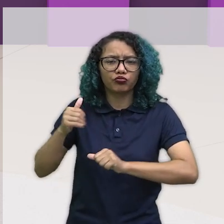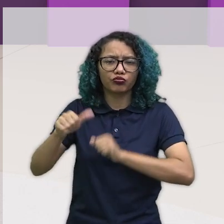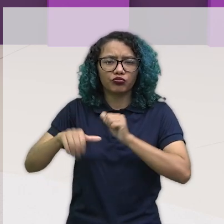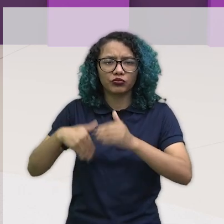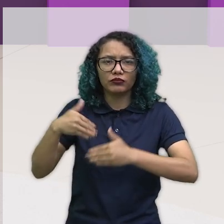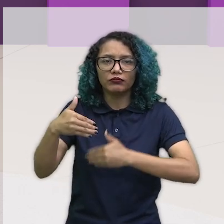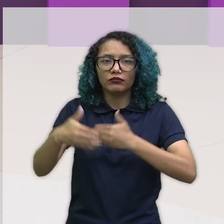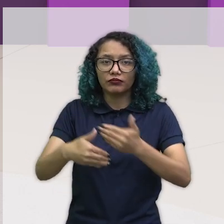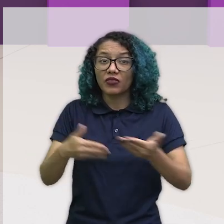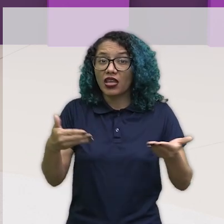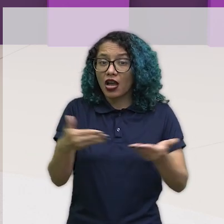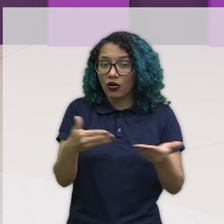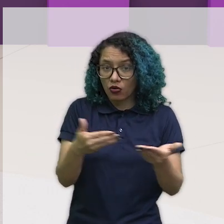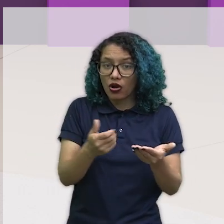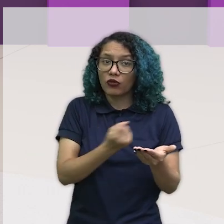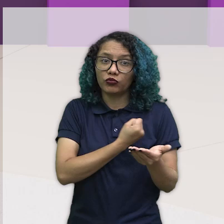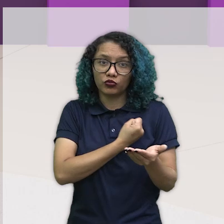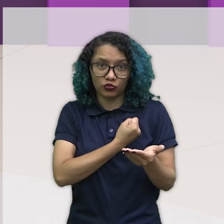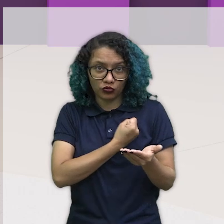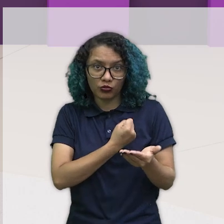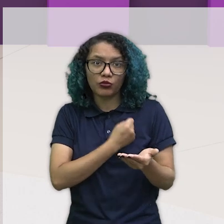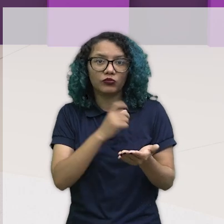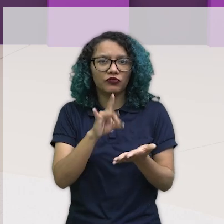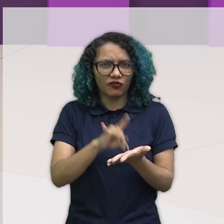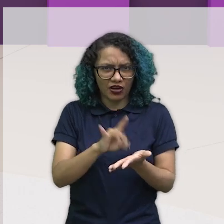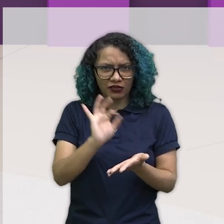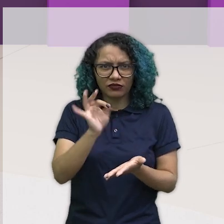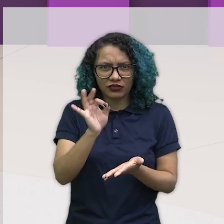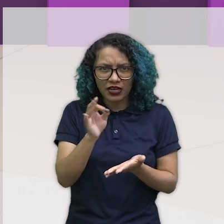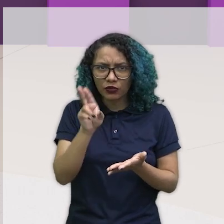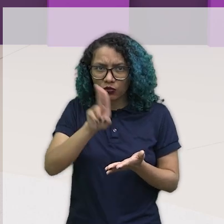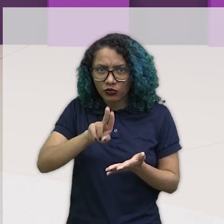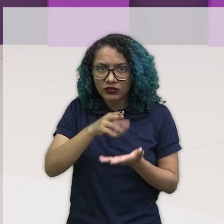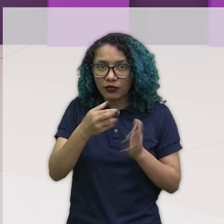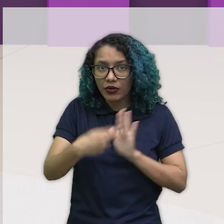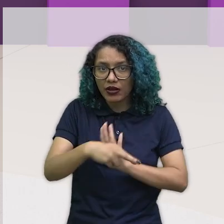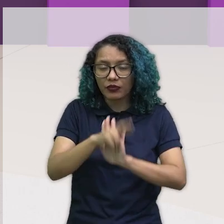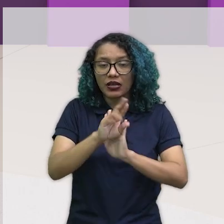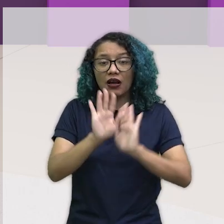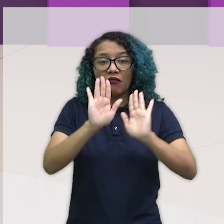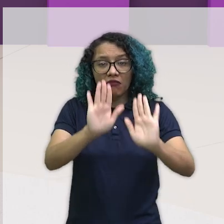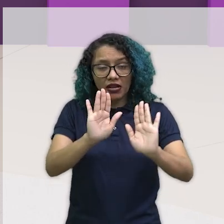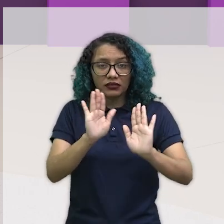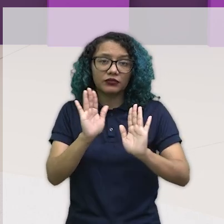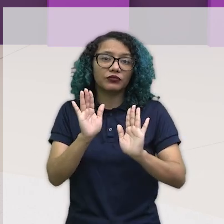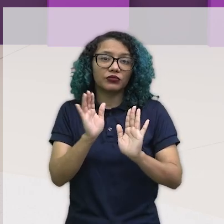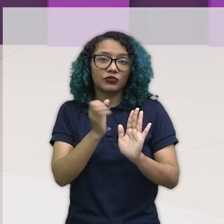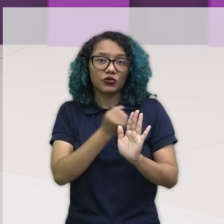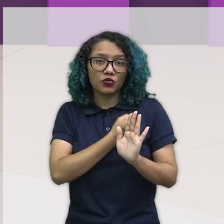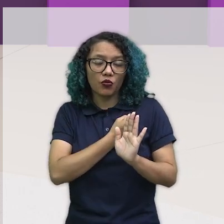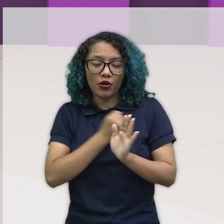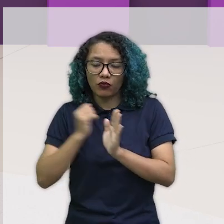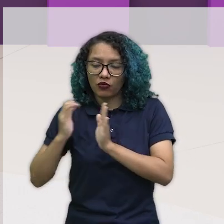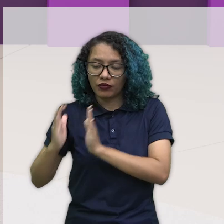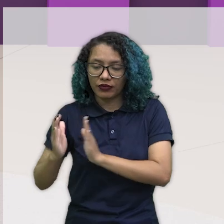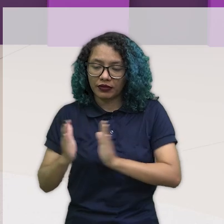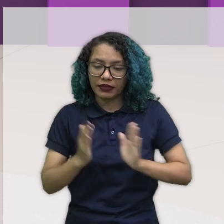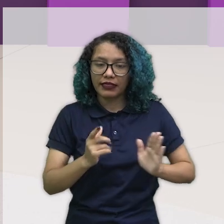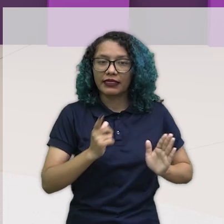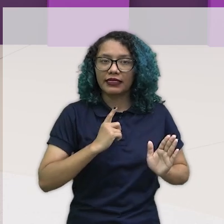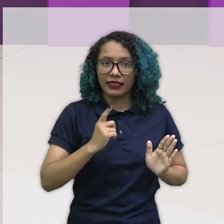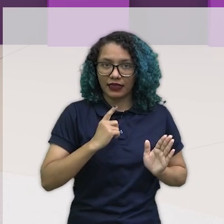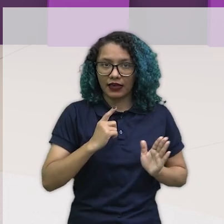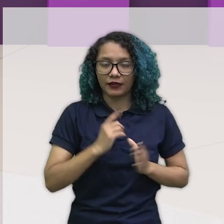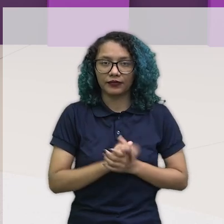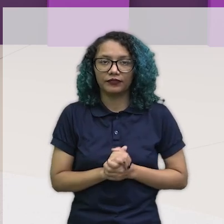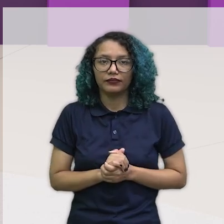hoje. Mas esses valores, como eu falei para vocês, eles obedecem a uma sequência. Os números